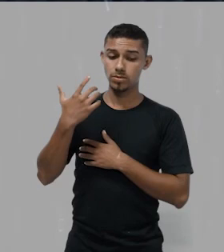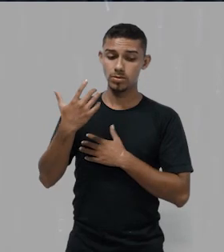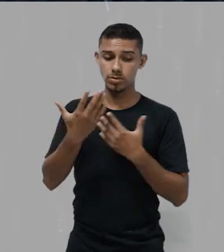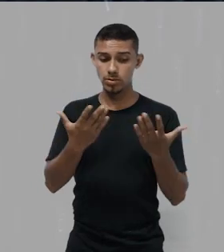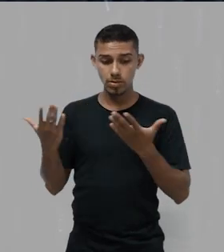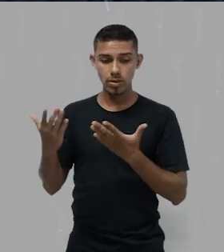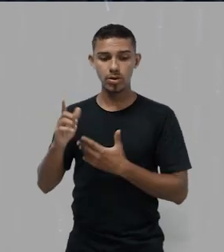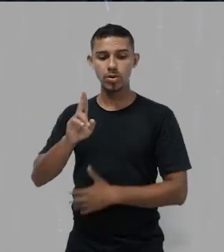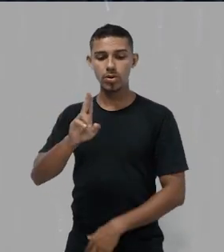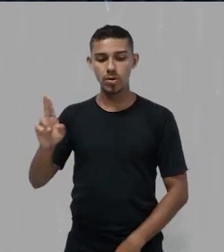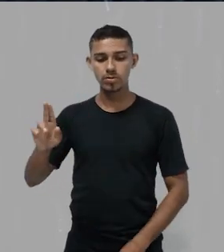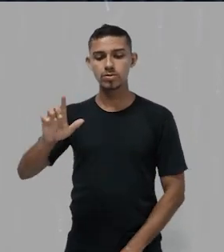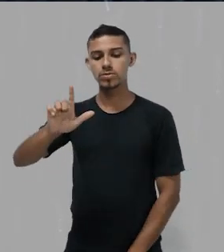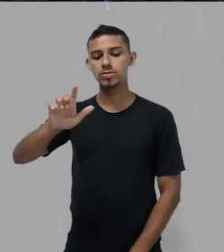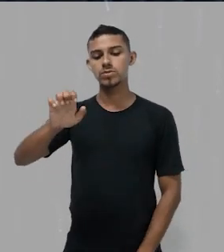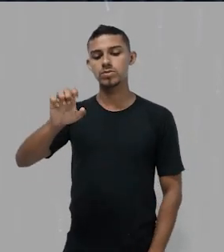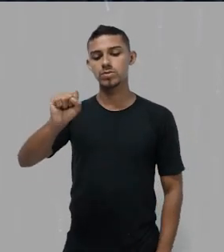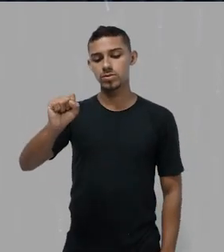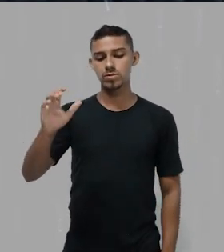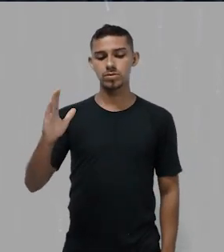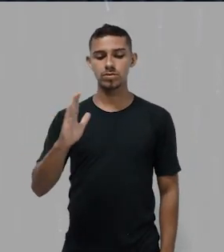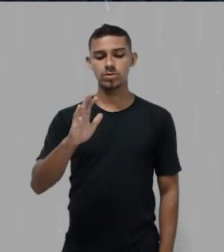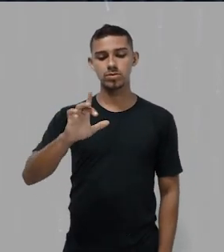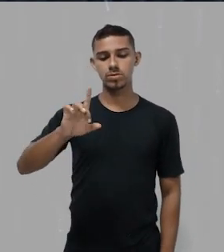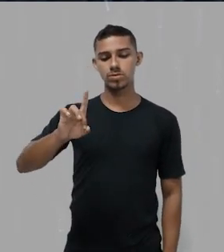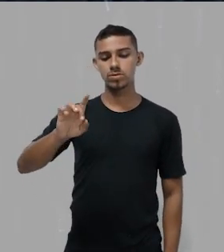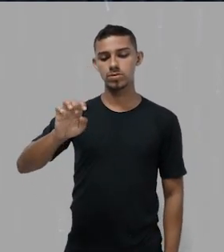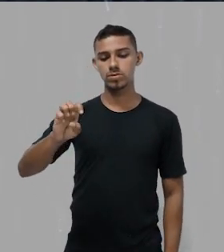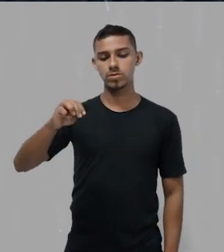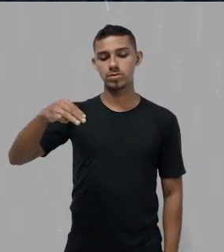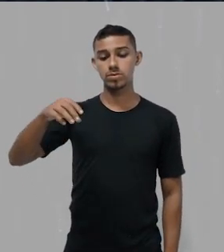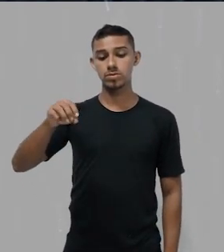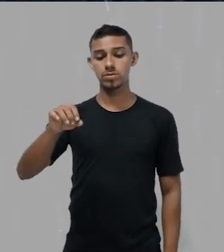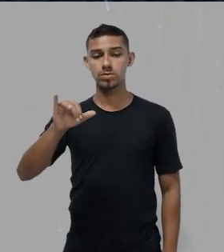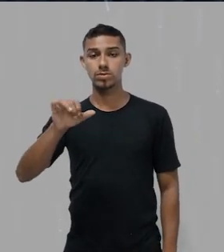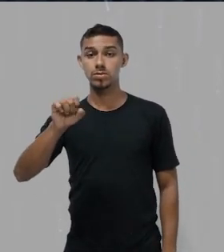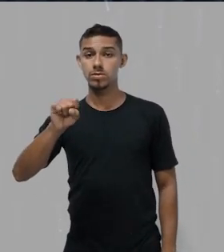Eu vou repetir esse nome várias vezes em outros momentos, por quê? Porque essa obra tem uma